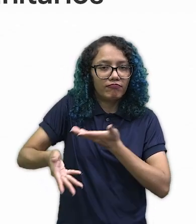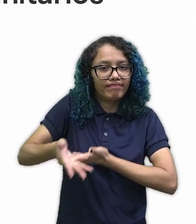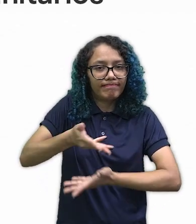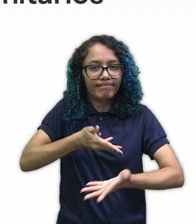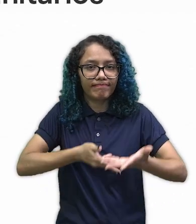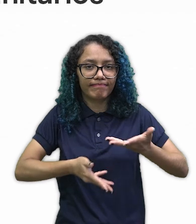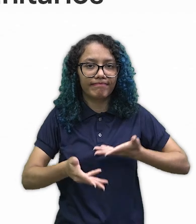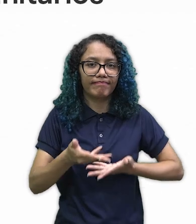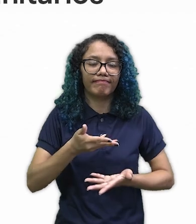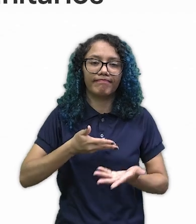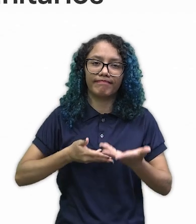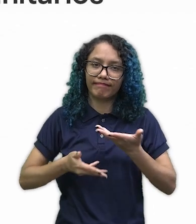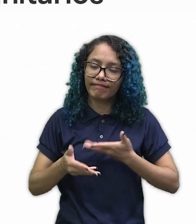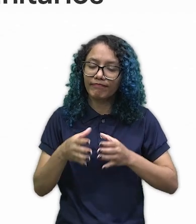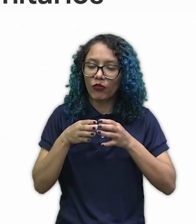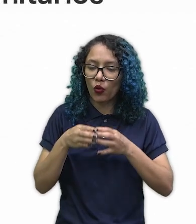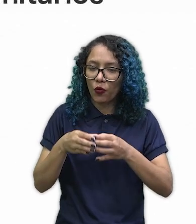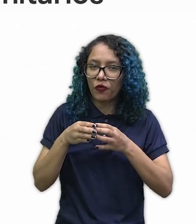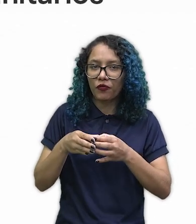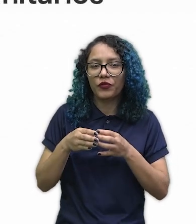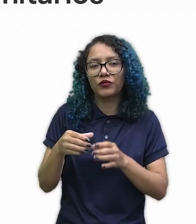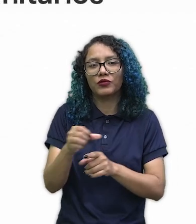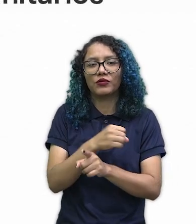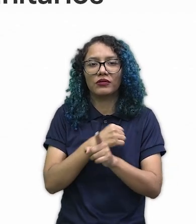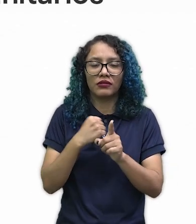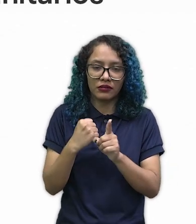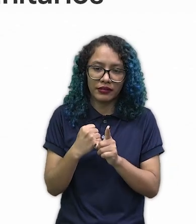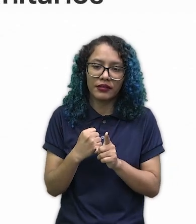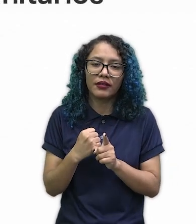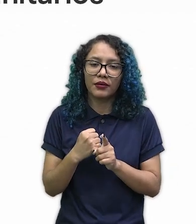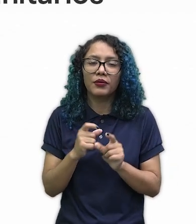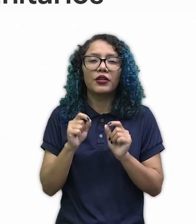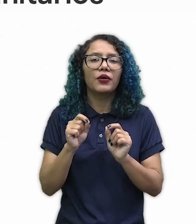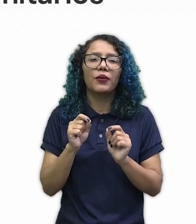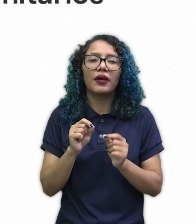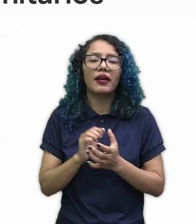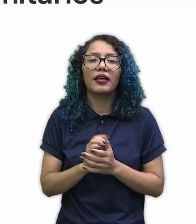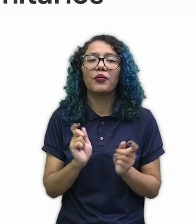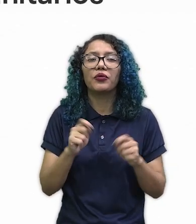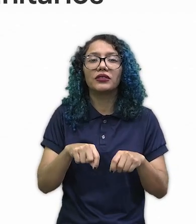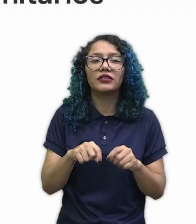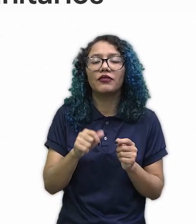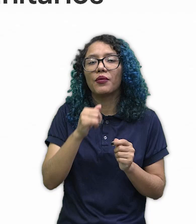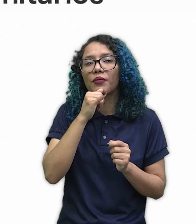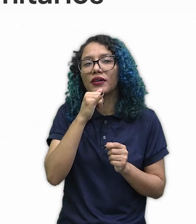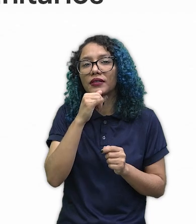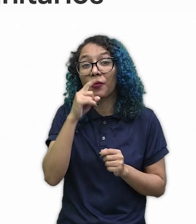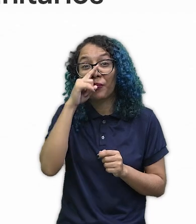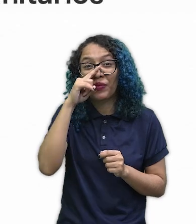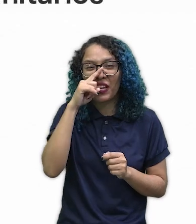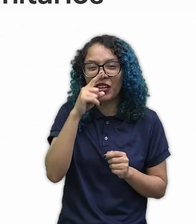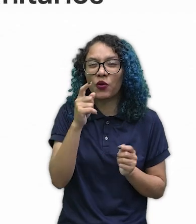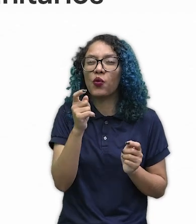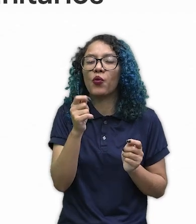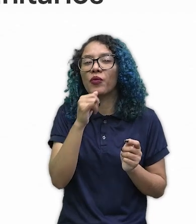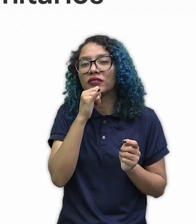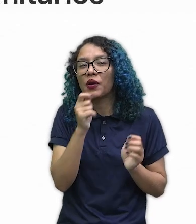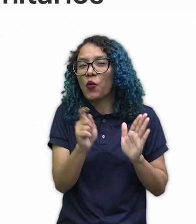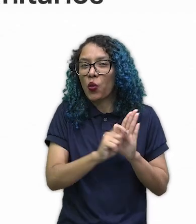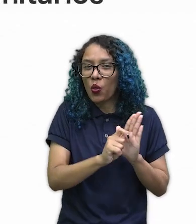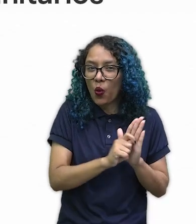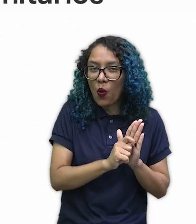socialização, né? Essa questão do convívio social, onde eles vão ser afastados do perigo das